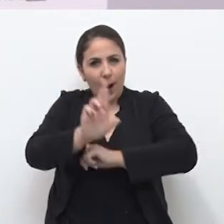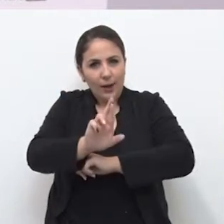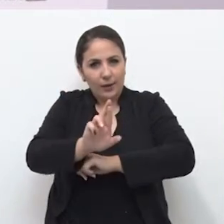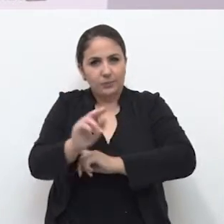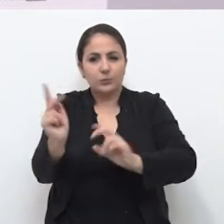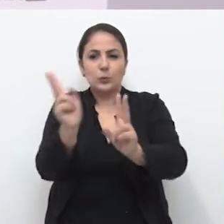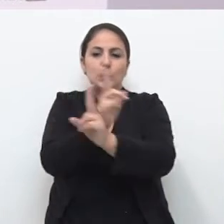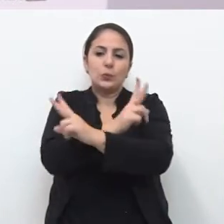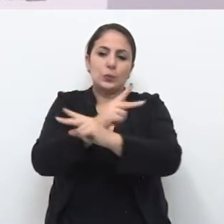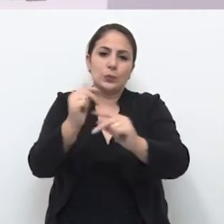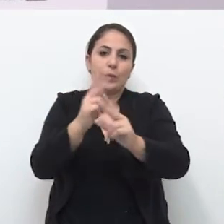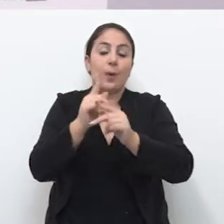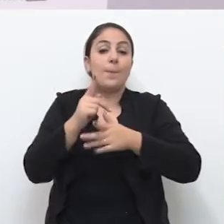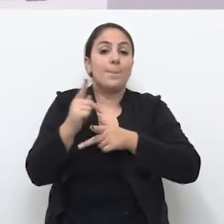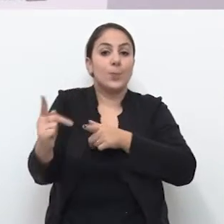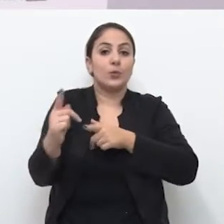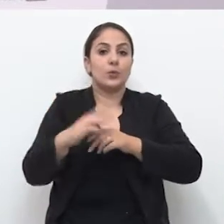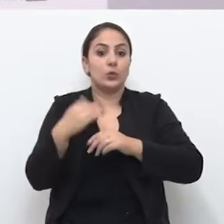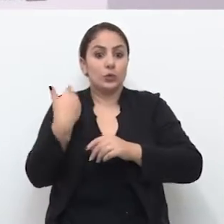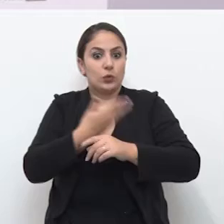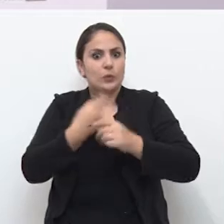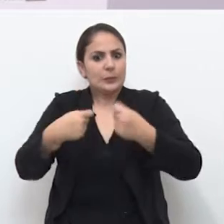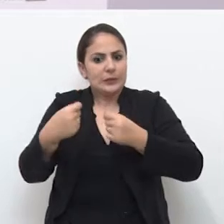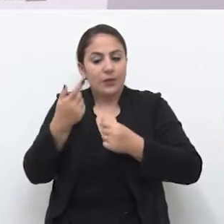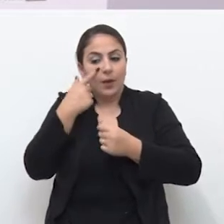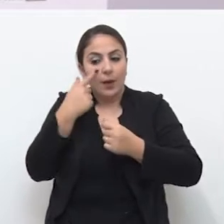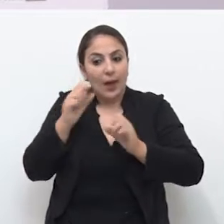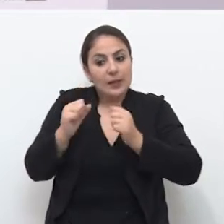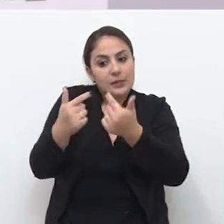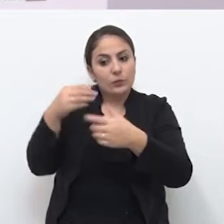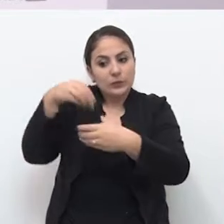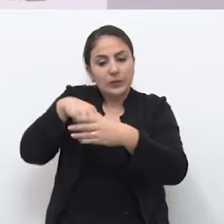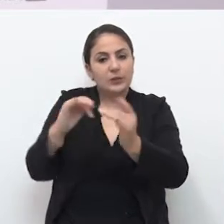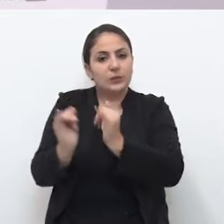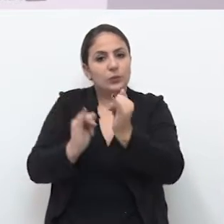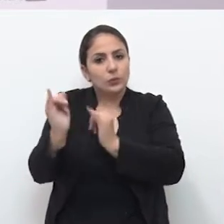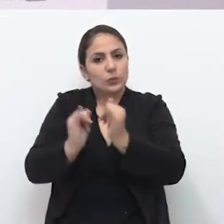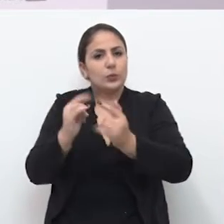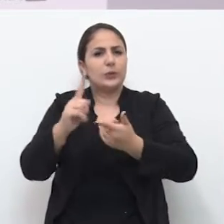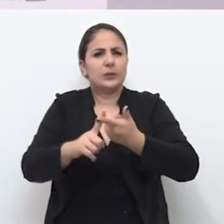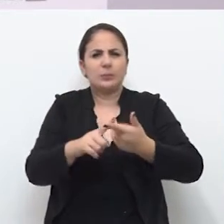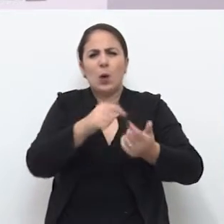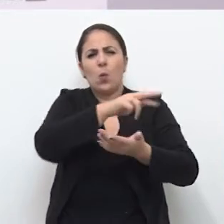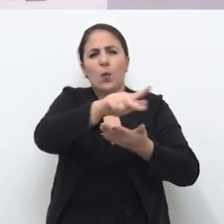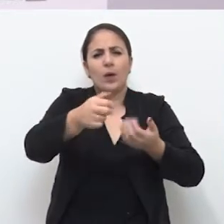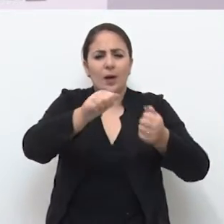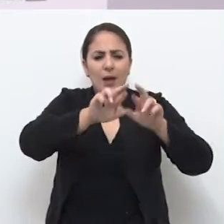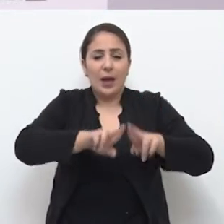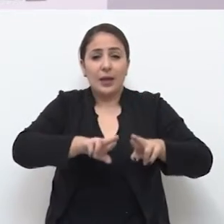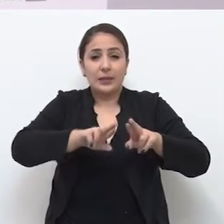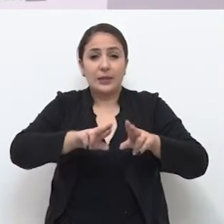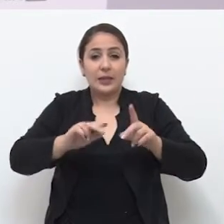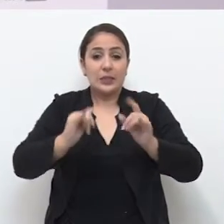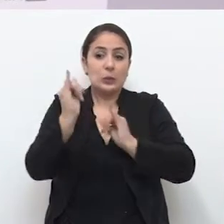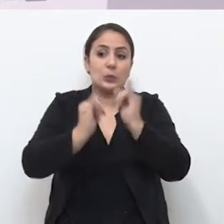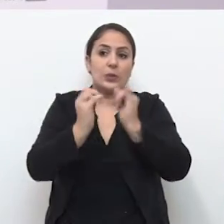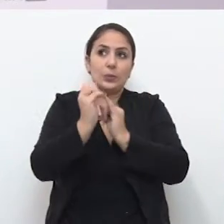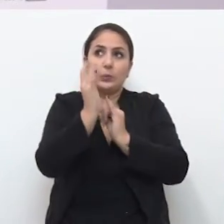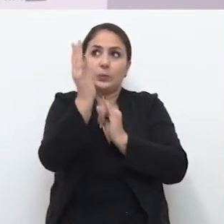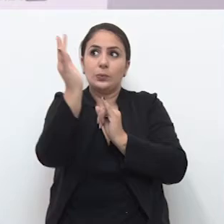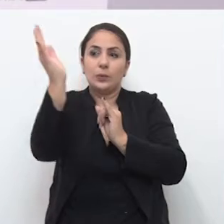ações voltadas principalmente para os ambientes de indústria, para siderúrgicas, para essas áreas industriais